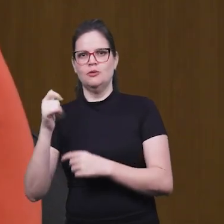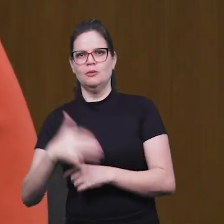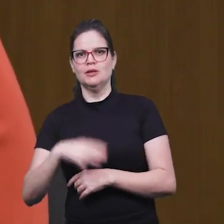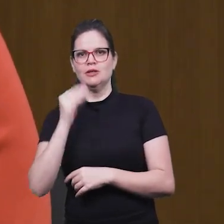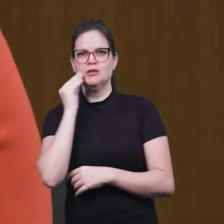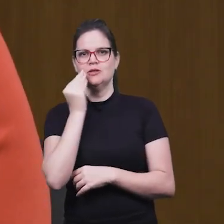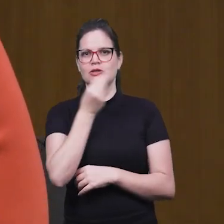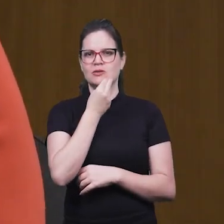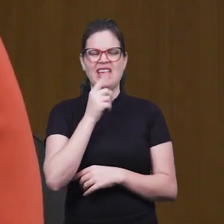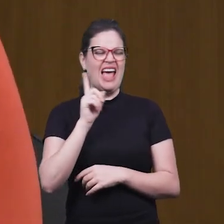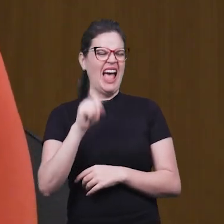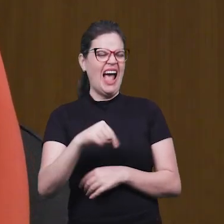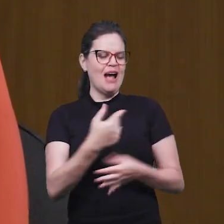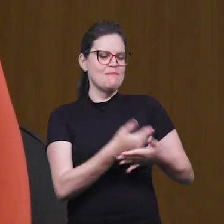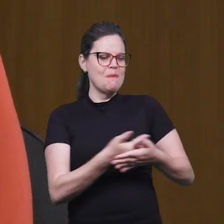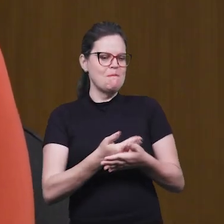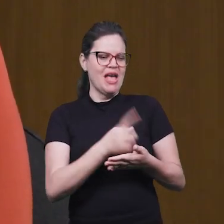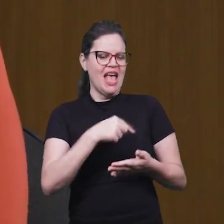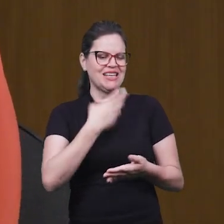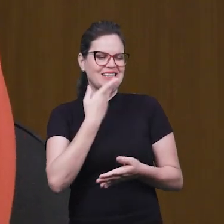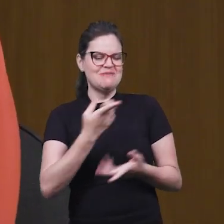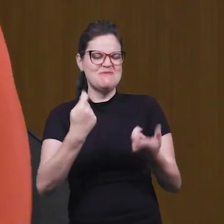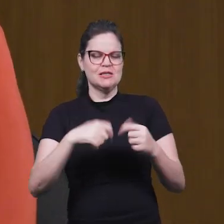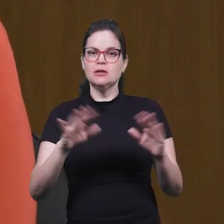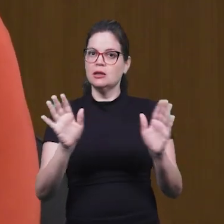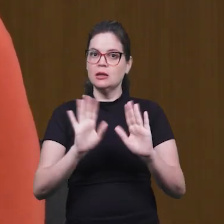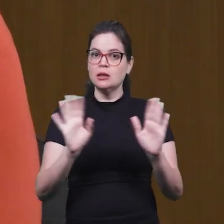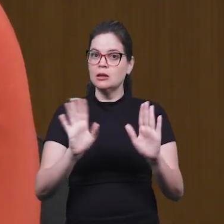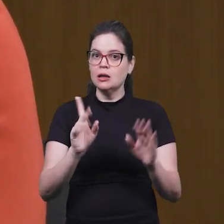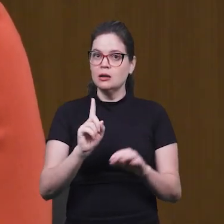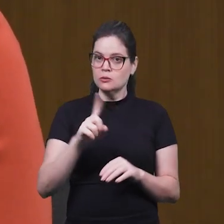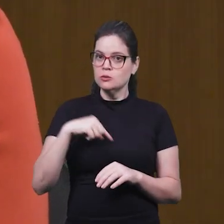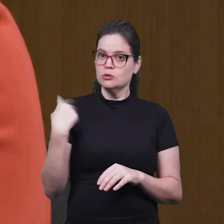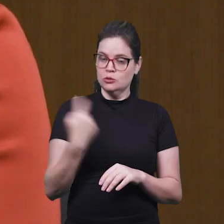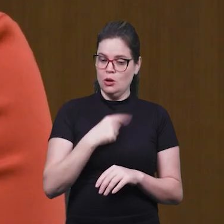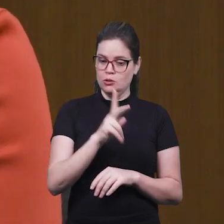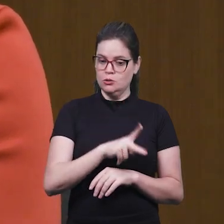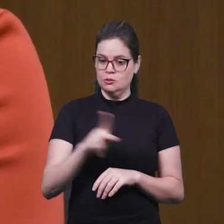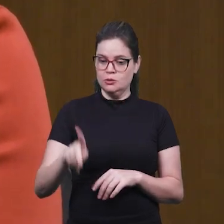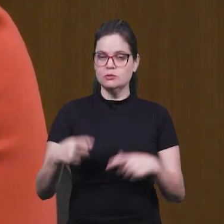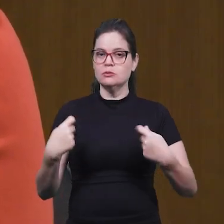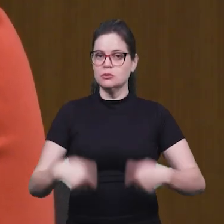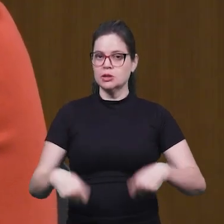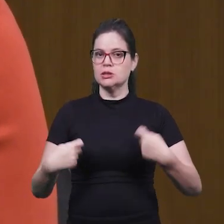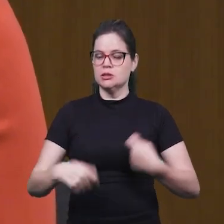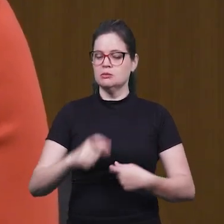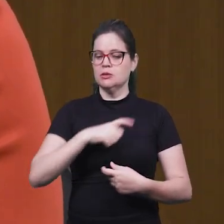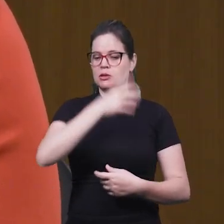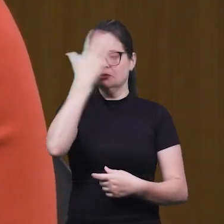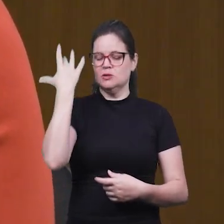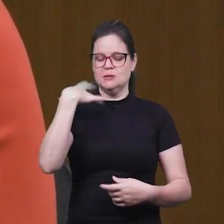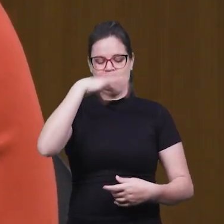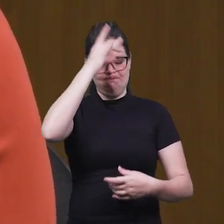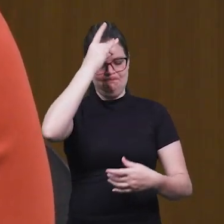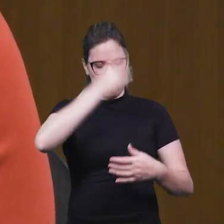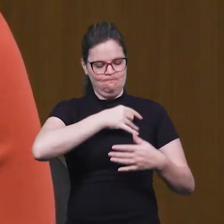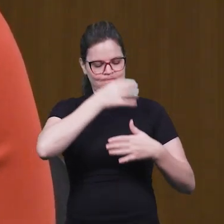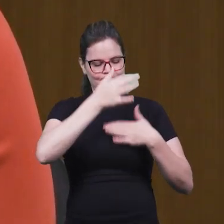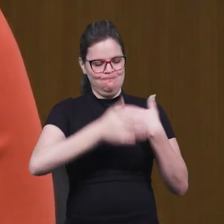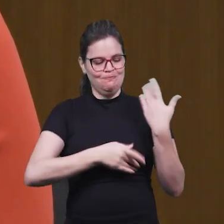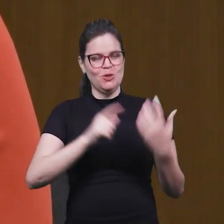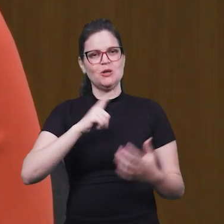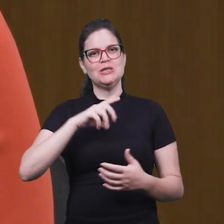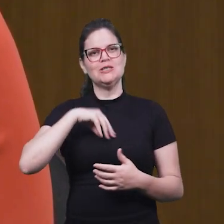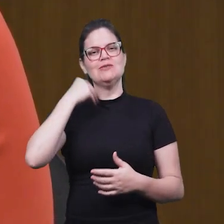bebê. Não, nós professoras, nesta obra, temos que estar cheias do Espírito Santo. E eu tive muitas